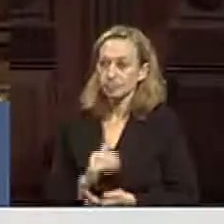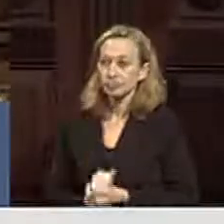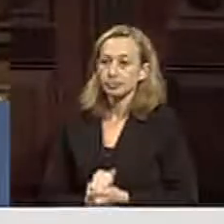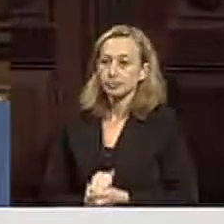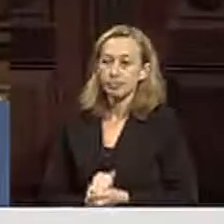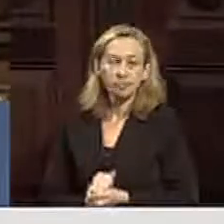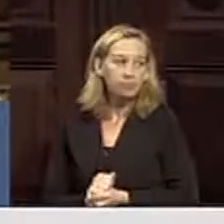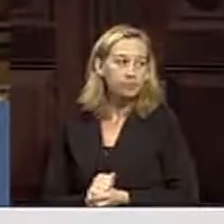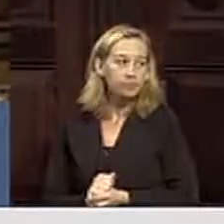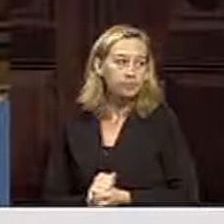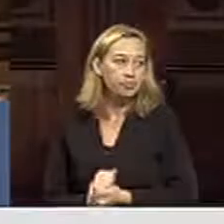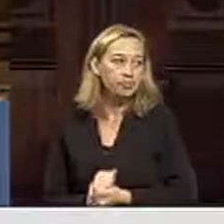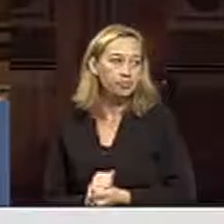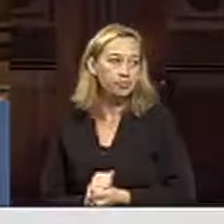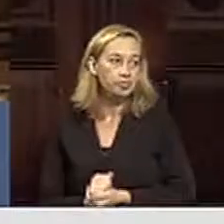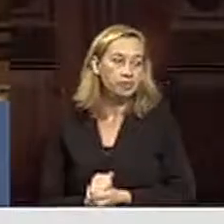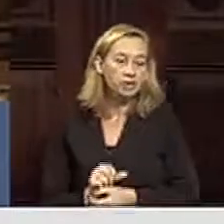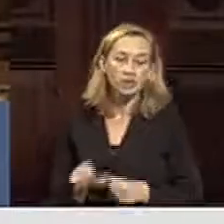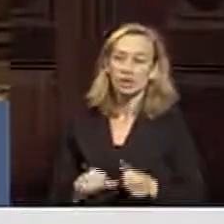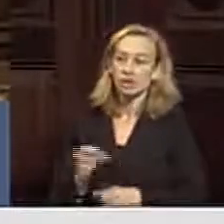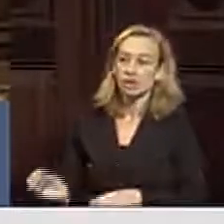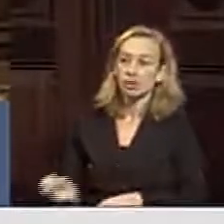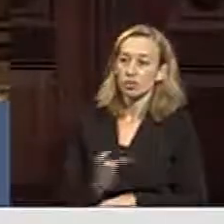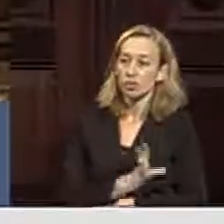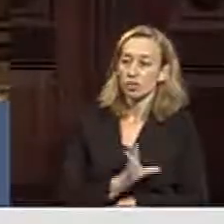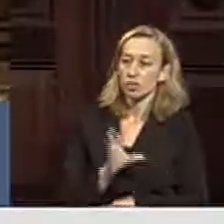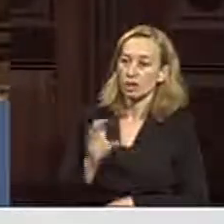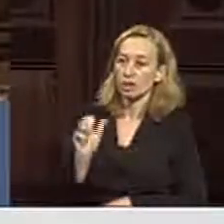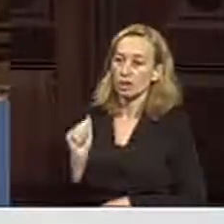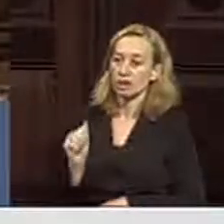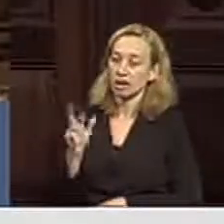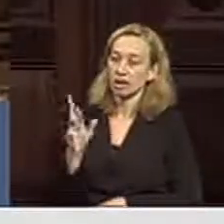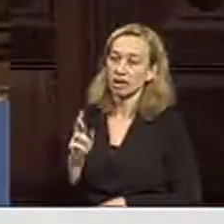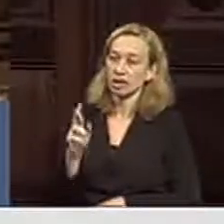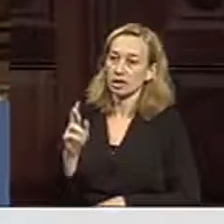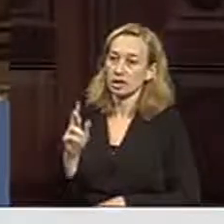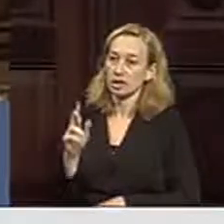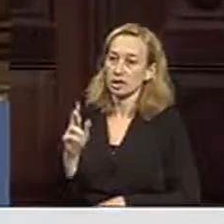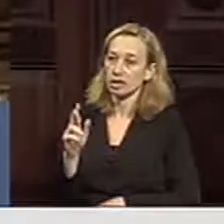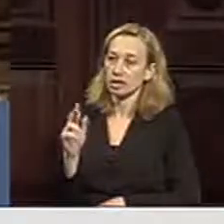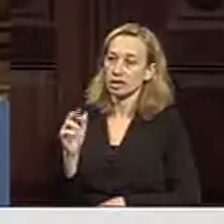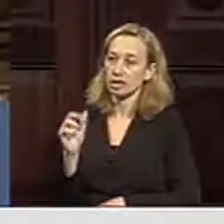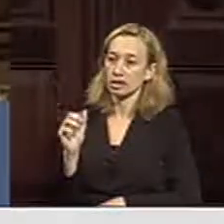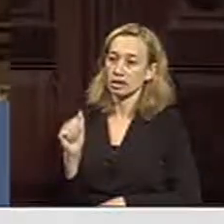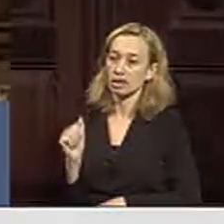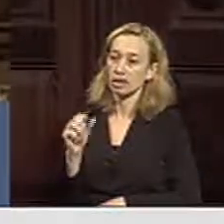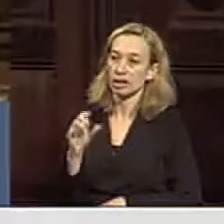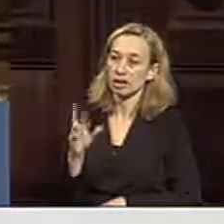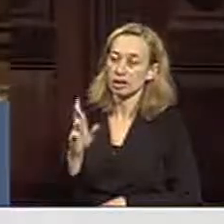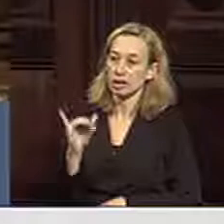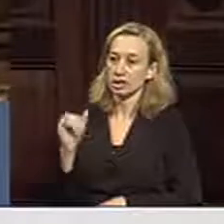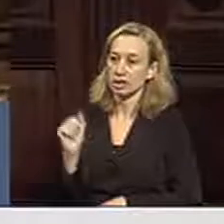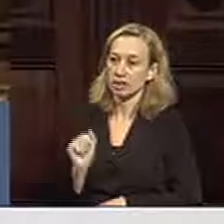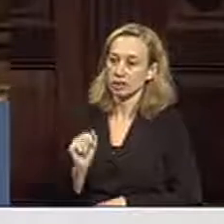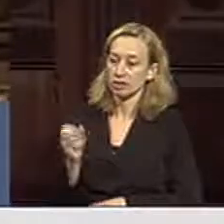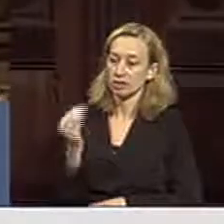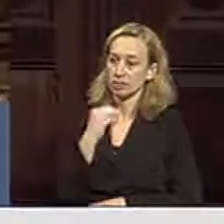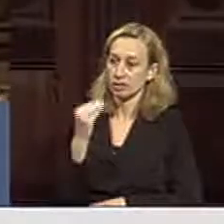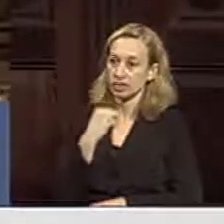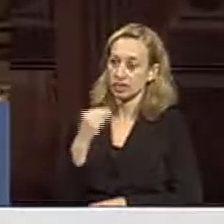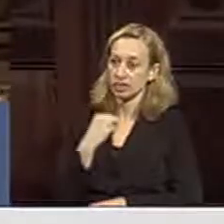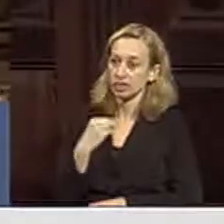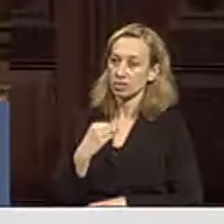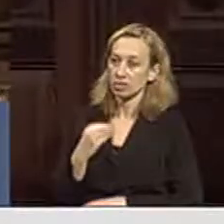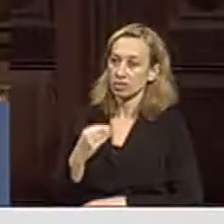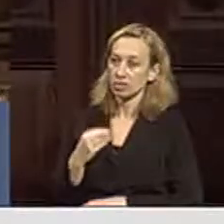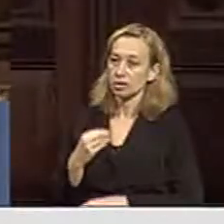reforma universitária, reforma agrária e conseguisse enfraquecer os pilares da